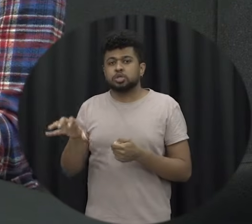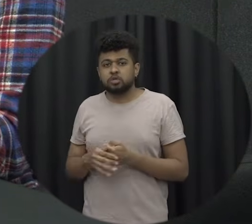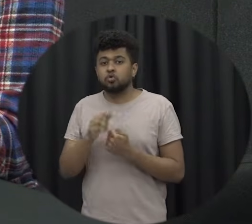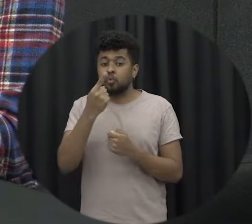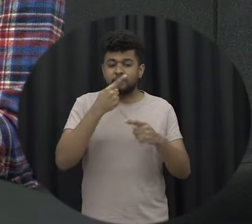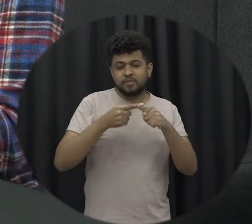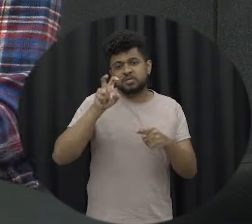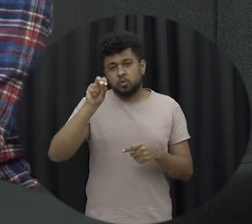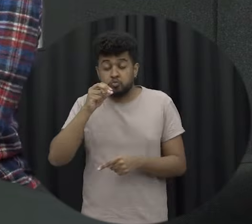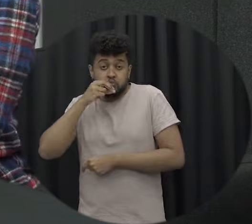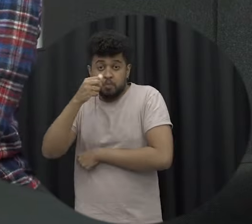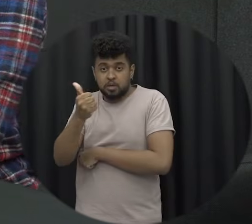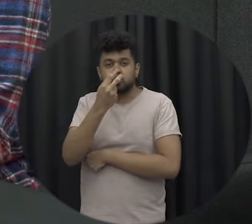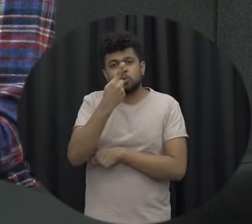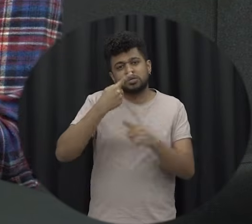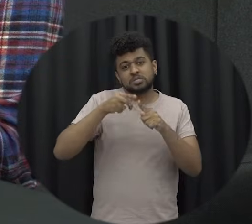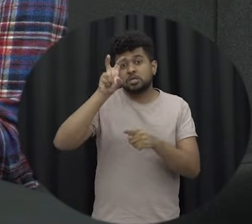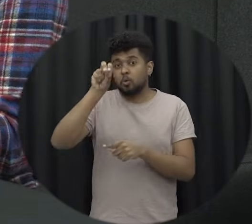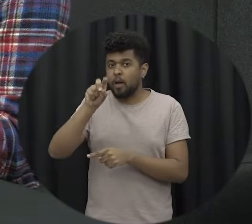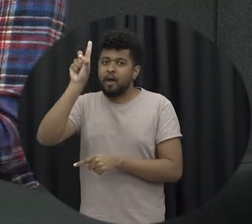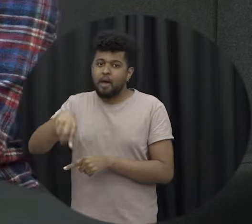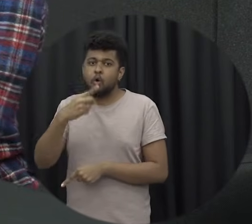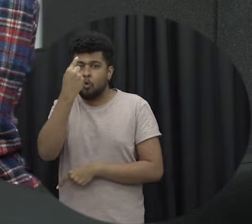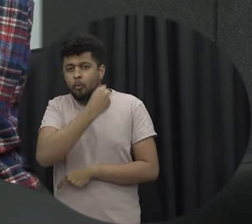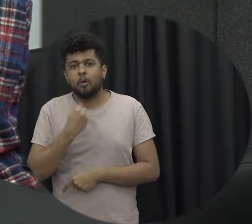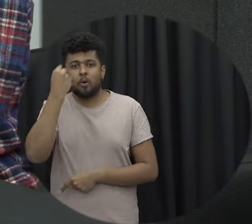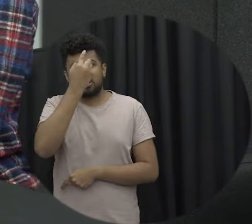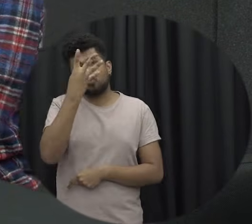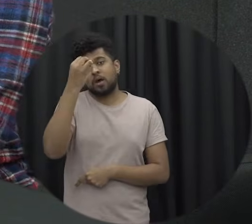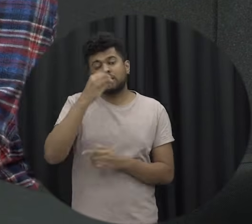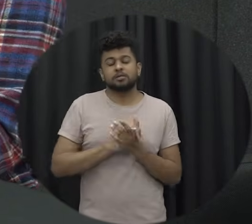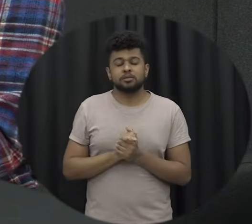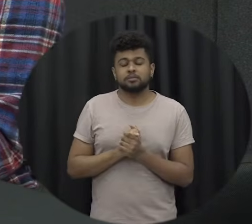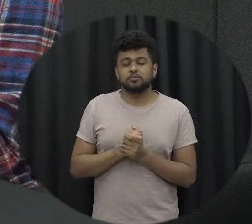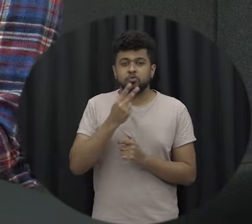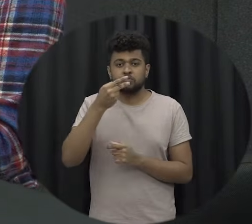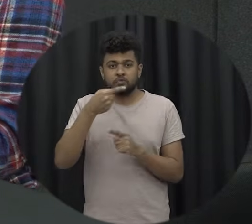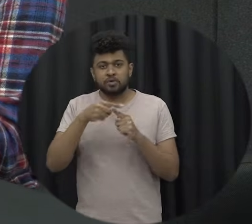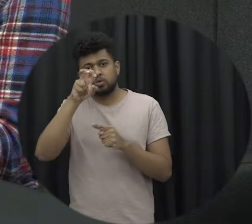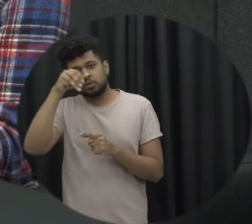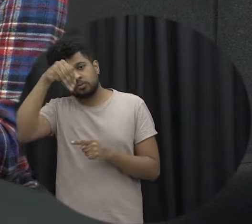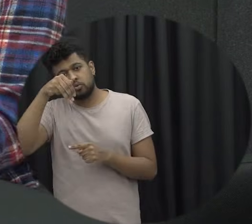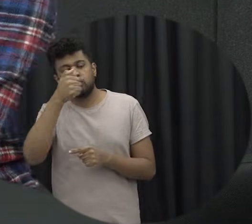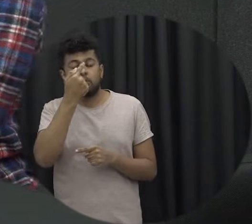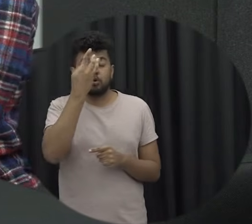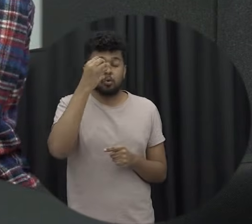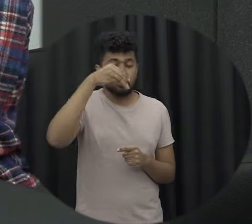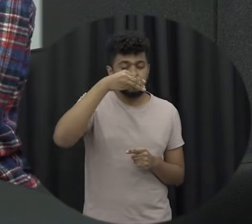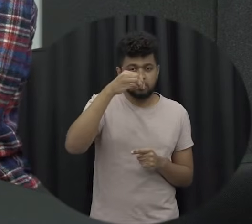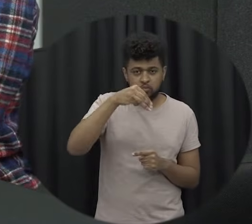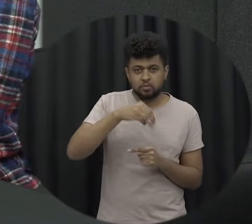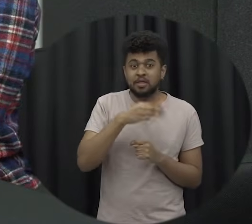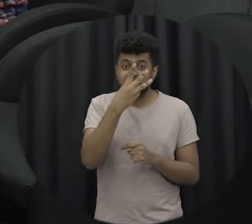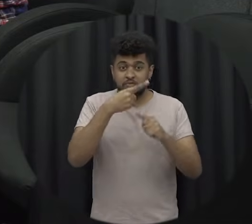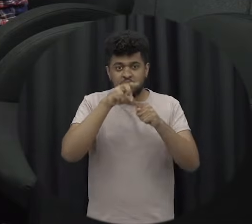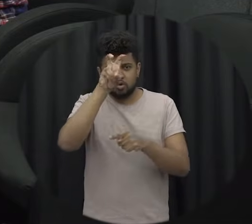50 é 1 hora e 40, né? 2 vezes 50 minutos, 1 hora e 40 minutos. 3 vezes 50, 2 horas e 30 minutos.